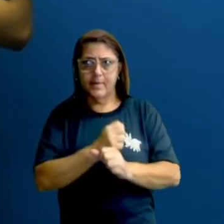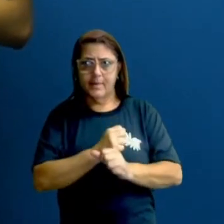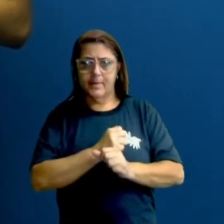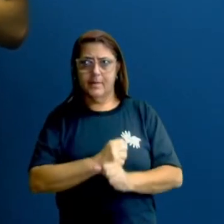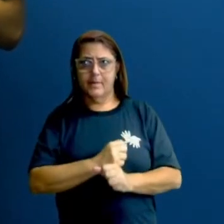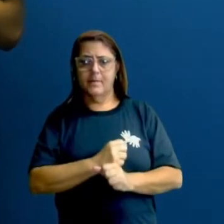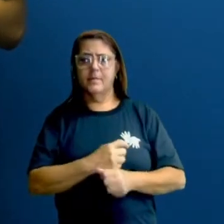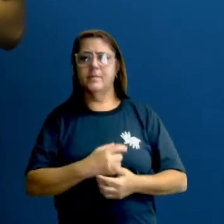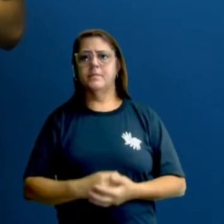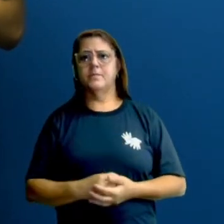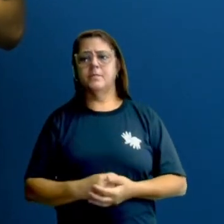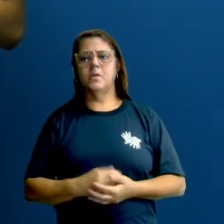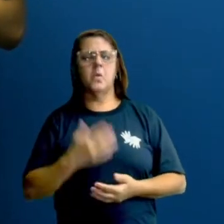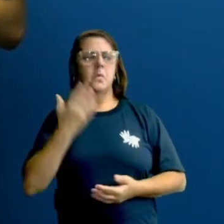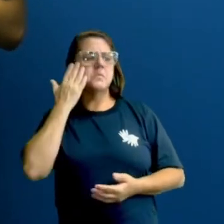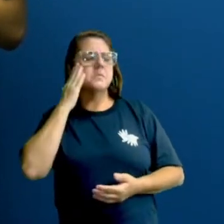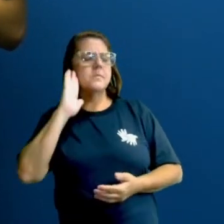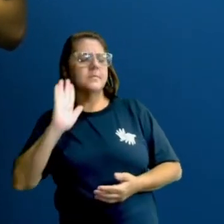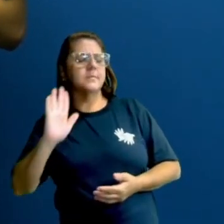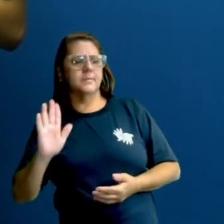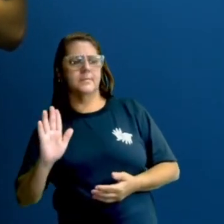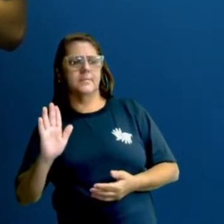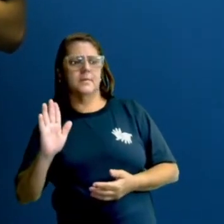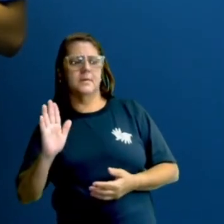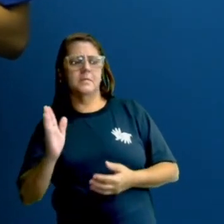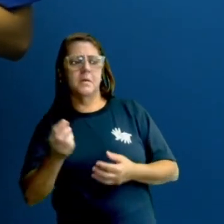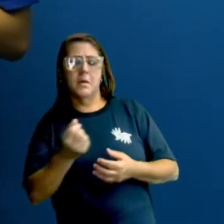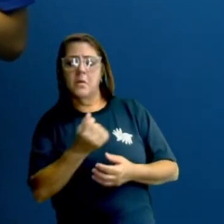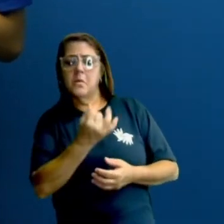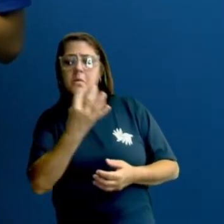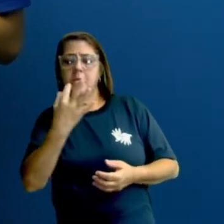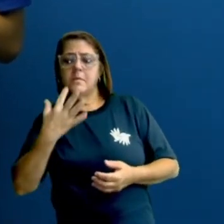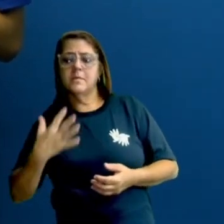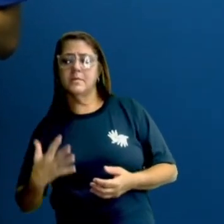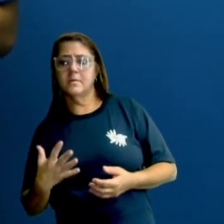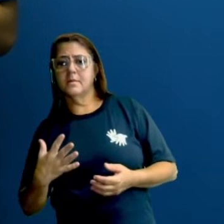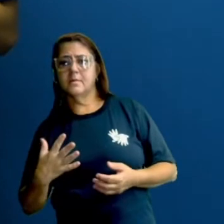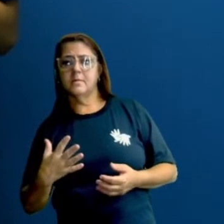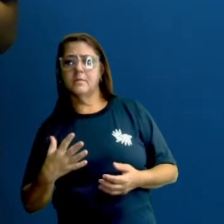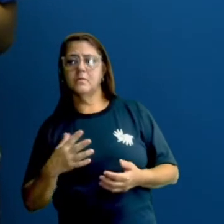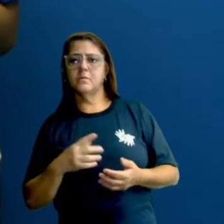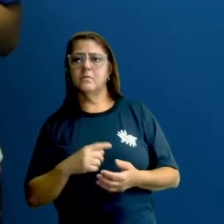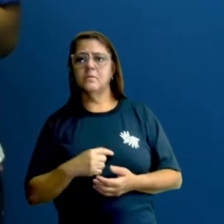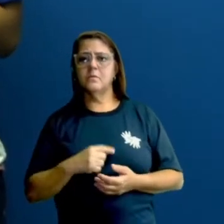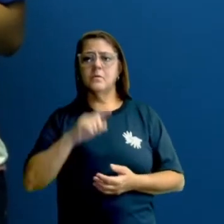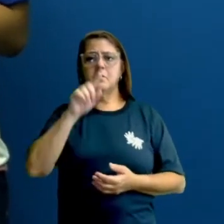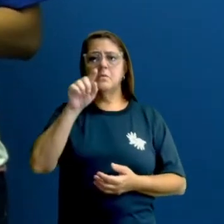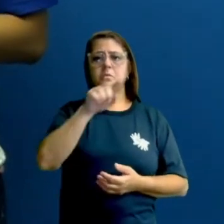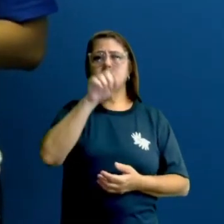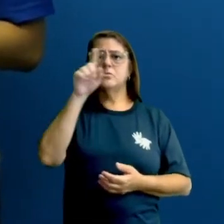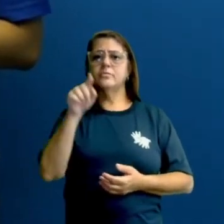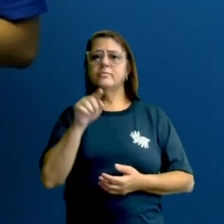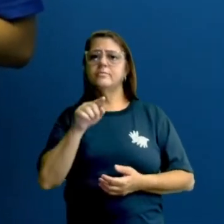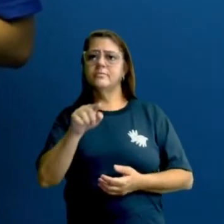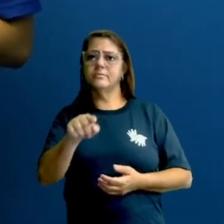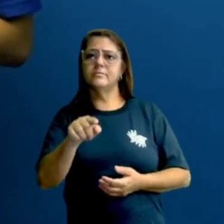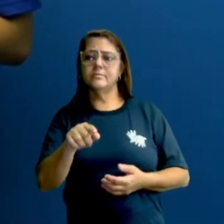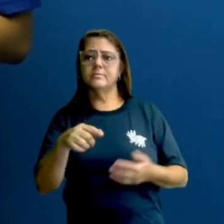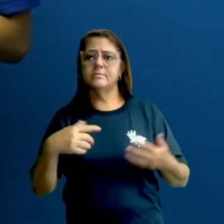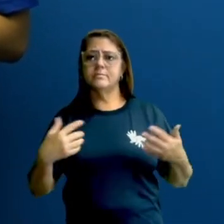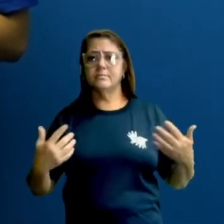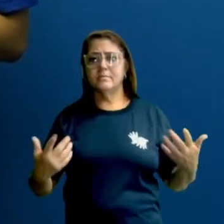certo? Como a gente não sabe a quantidade, vamos representar aqui por um ponto de interrogação, certo?